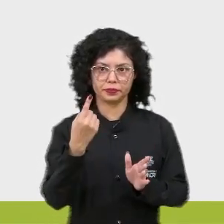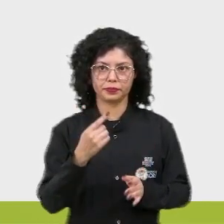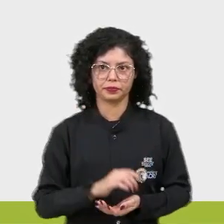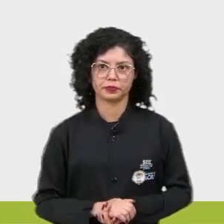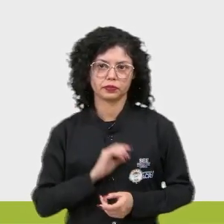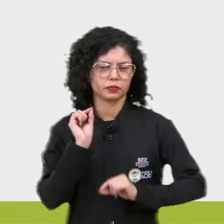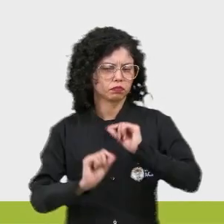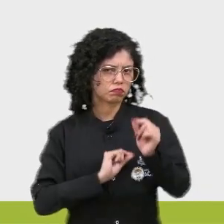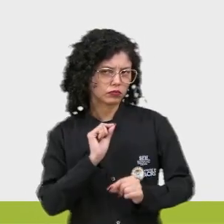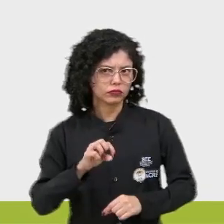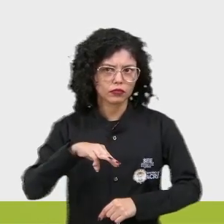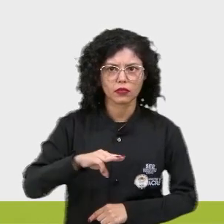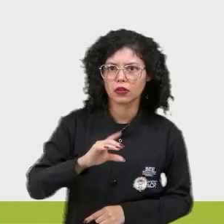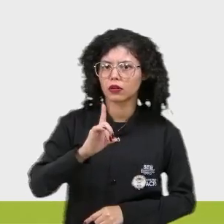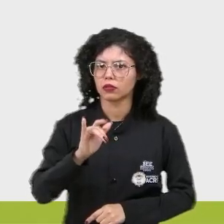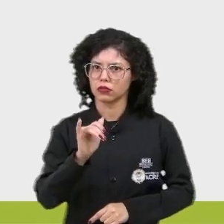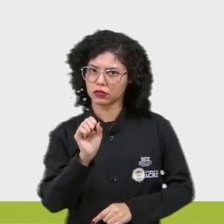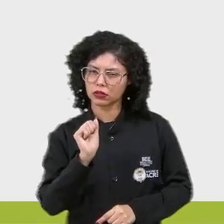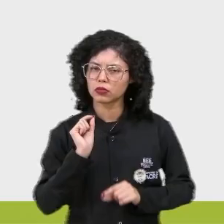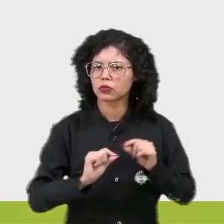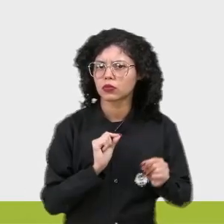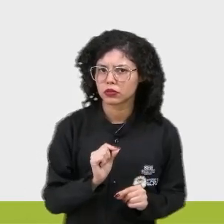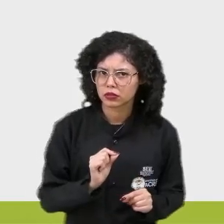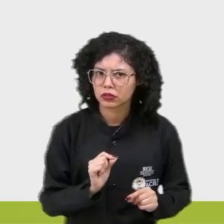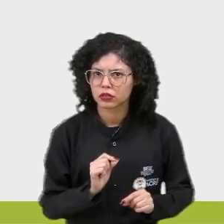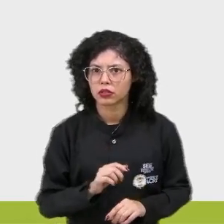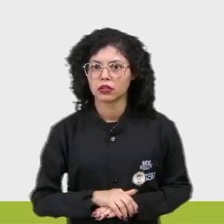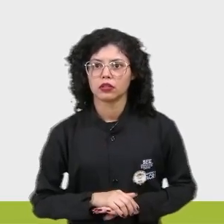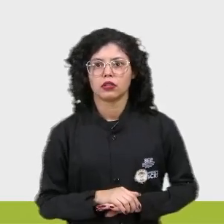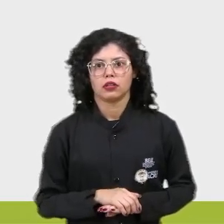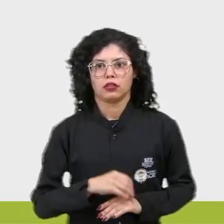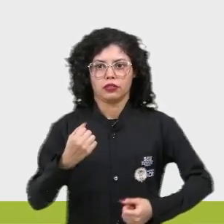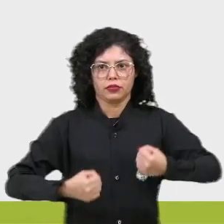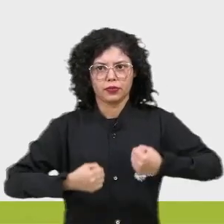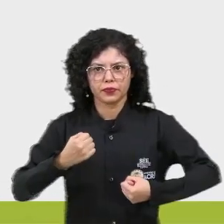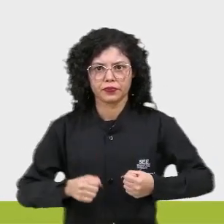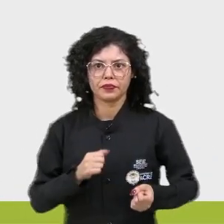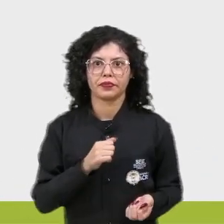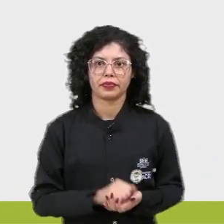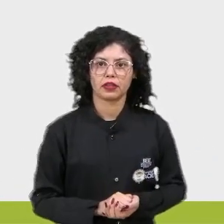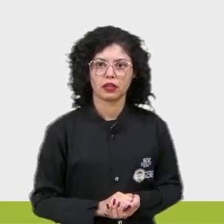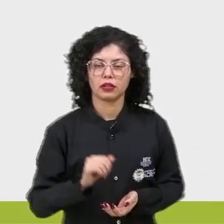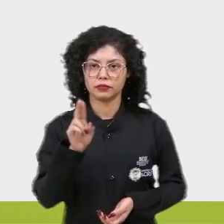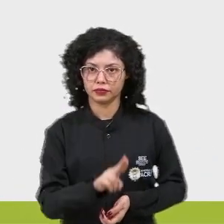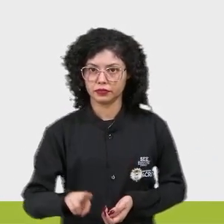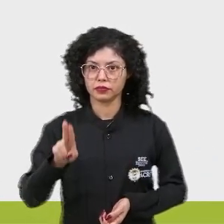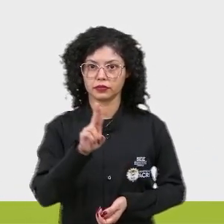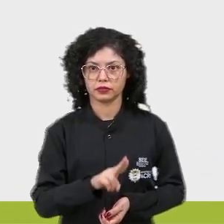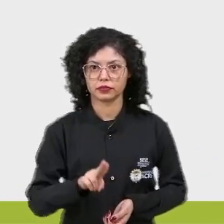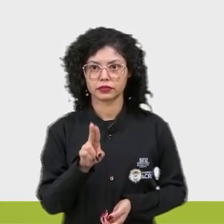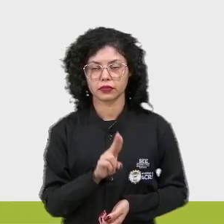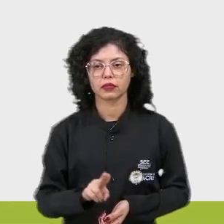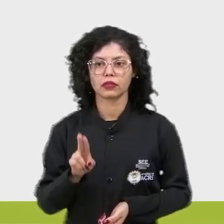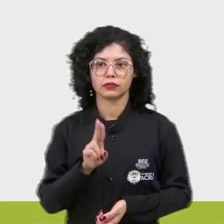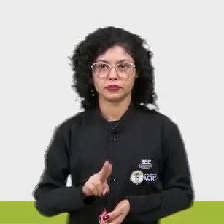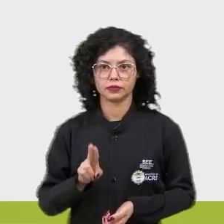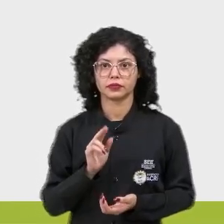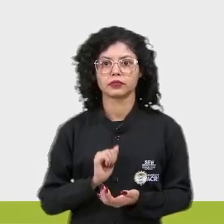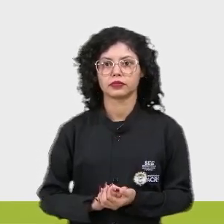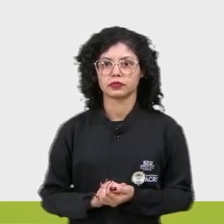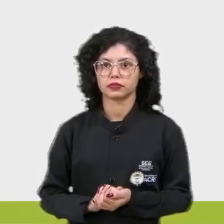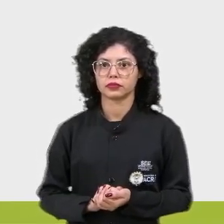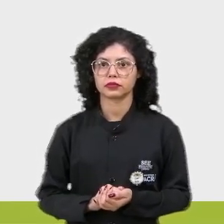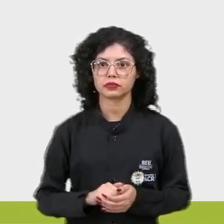Primeiramente, o que são modais, tá? O que são esses modais de transporte? Modais de transporte ou tipos de transporte são os